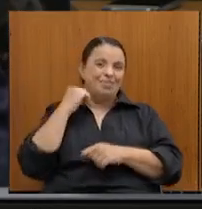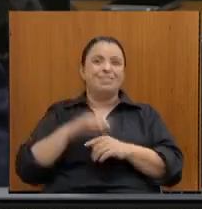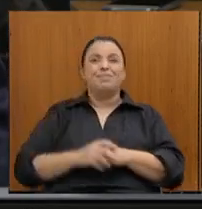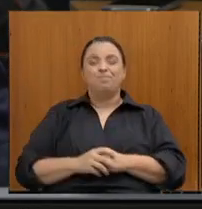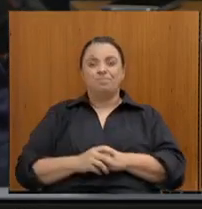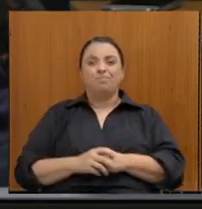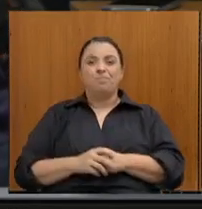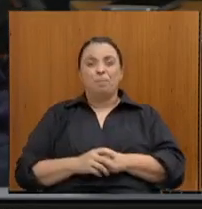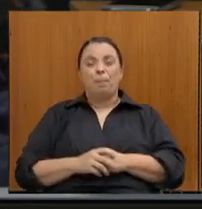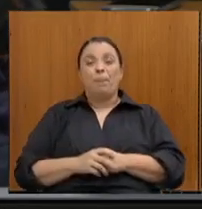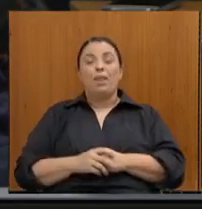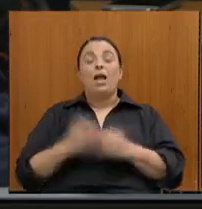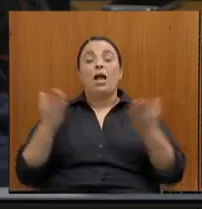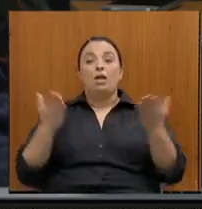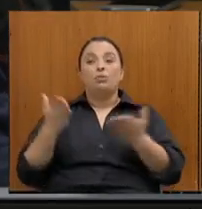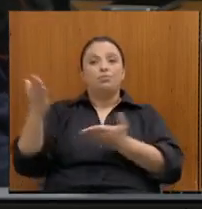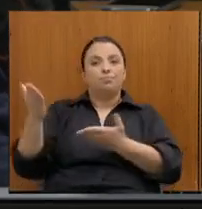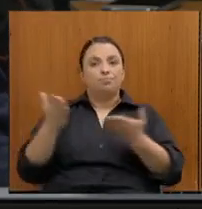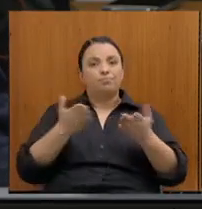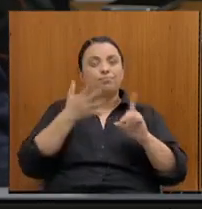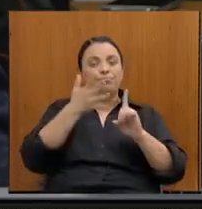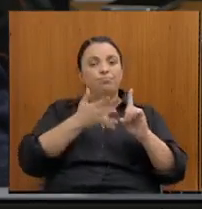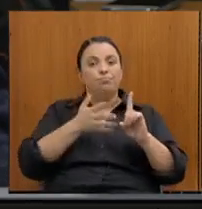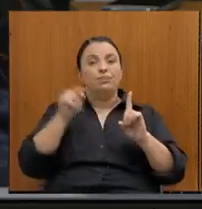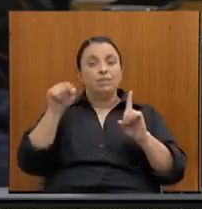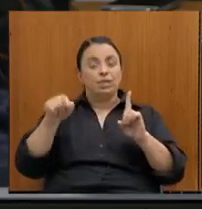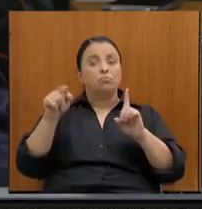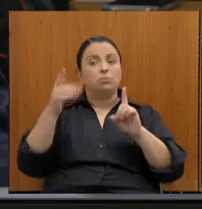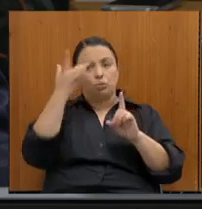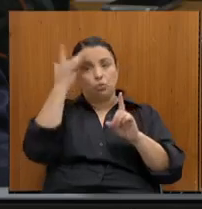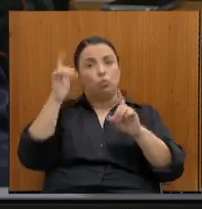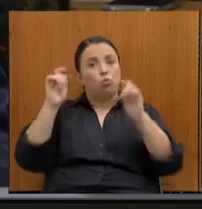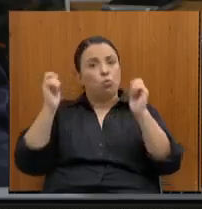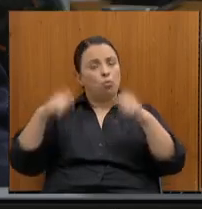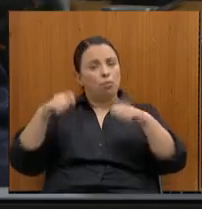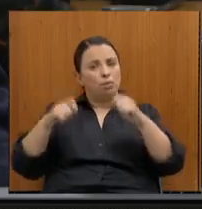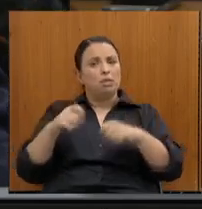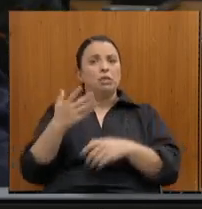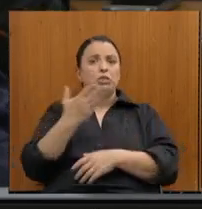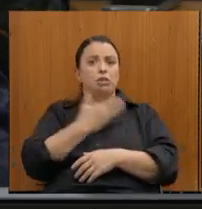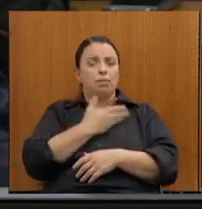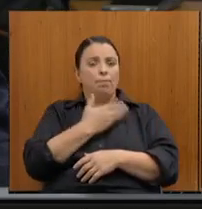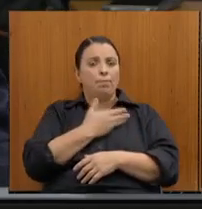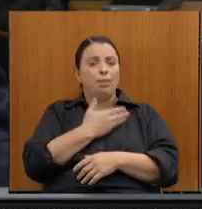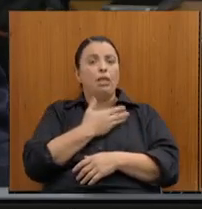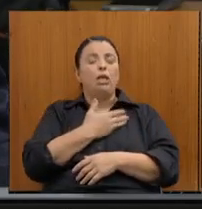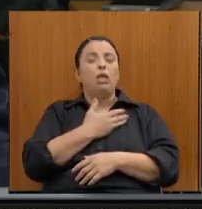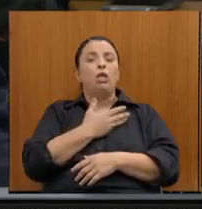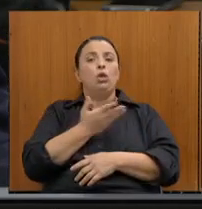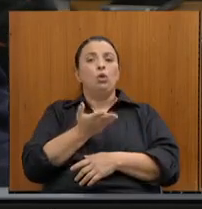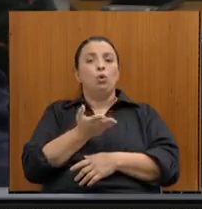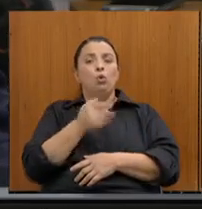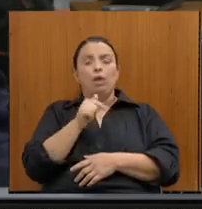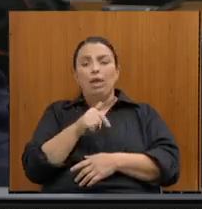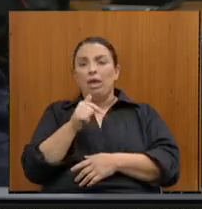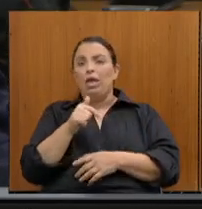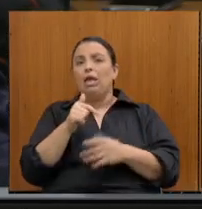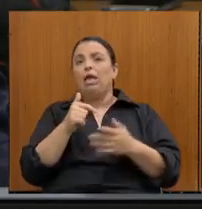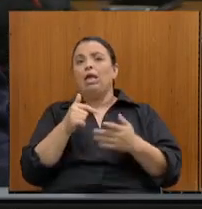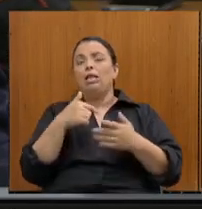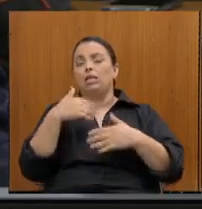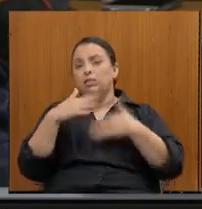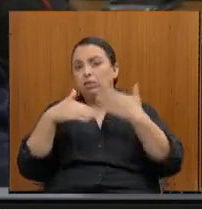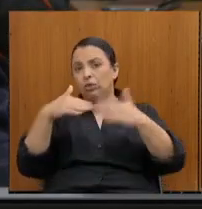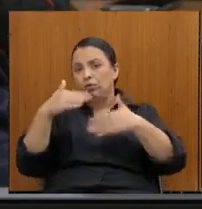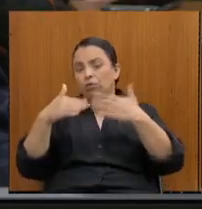competente né também é amigo e que tem desenvolvido esse